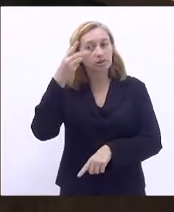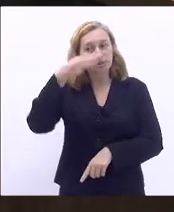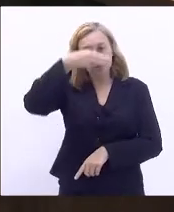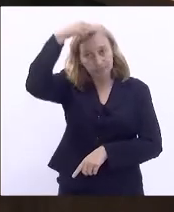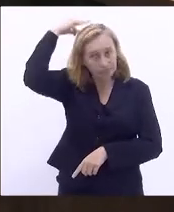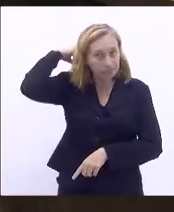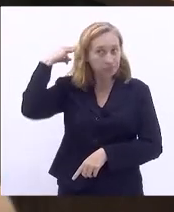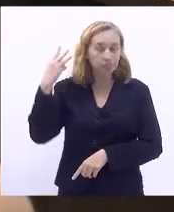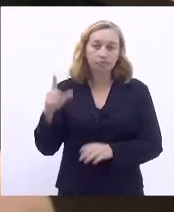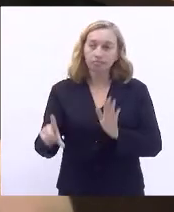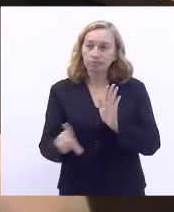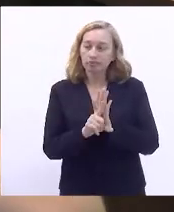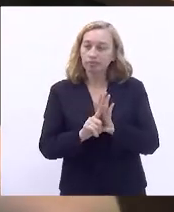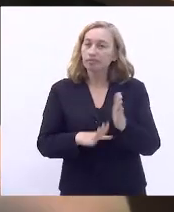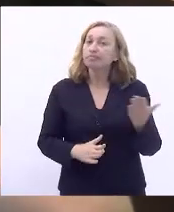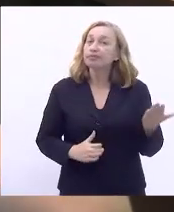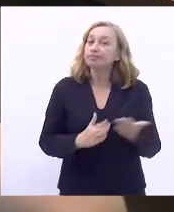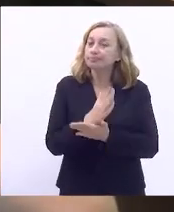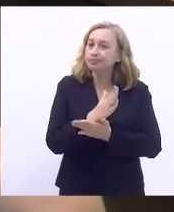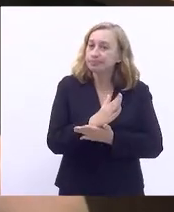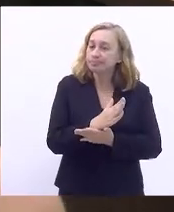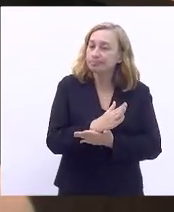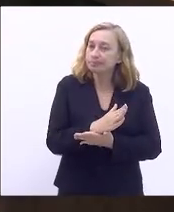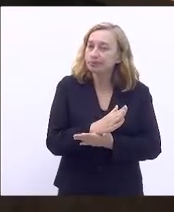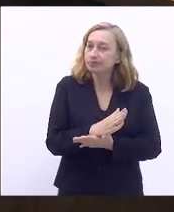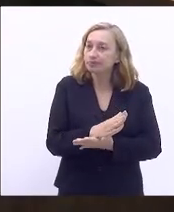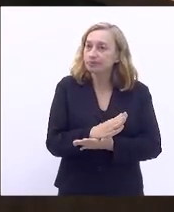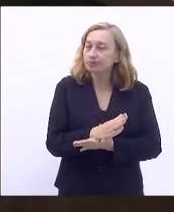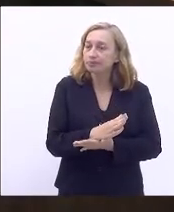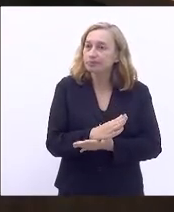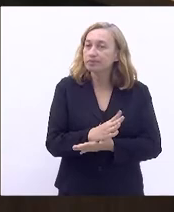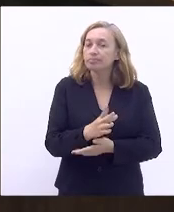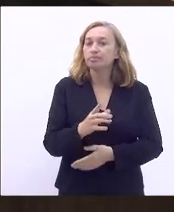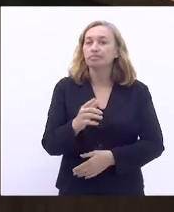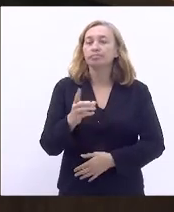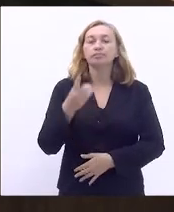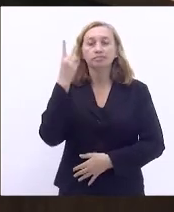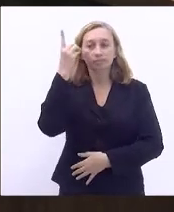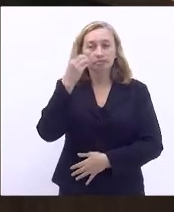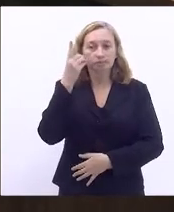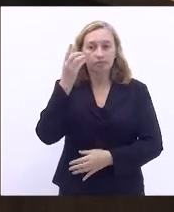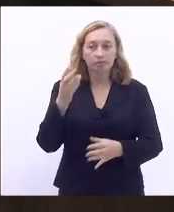essa legislação foi aprovada no parlamento fluminense.